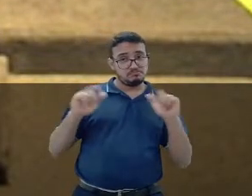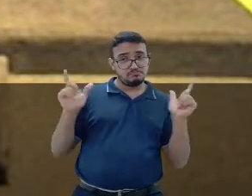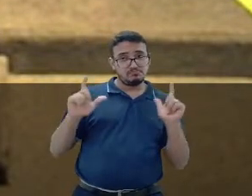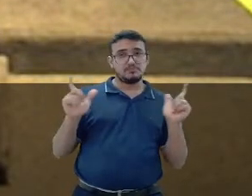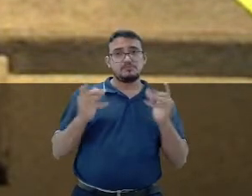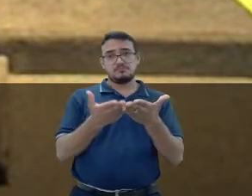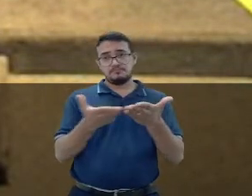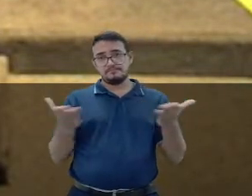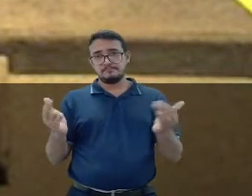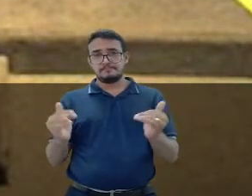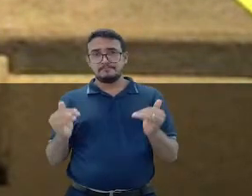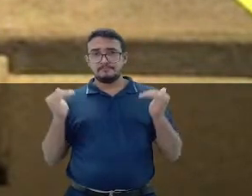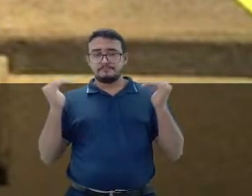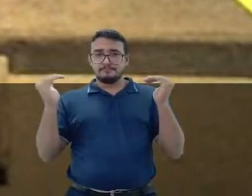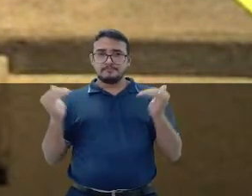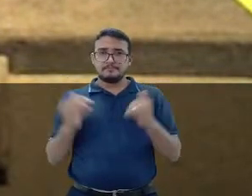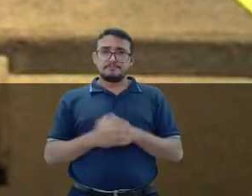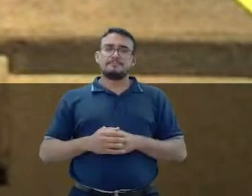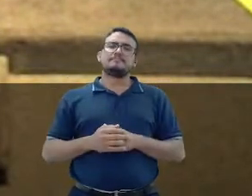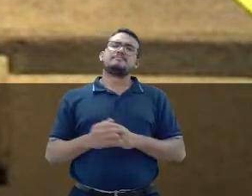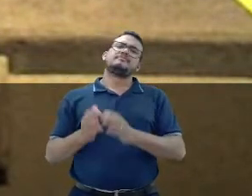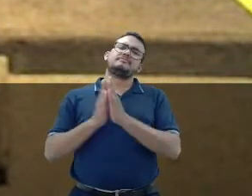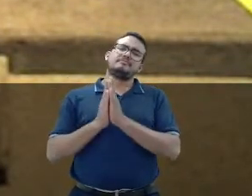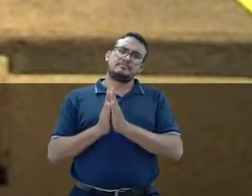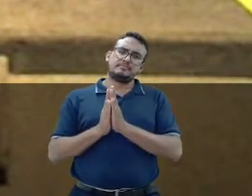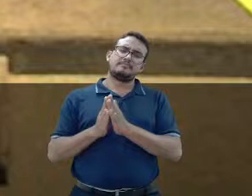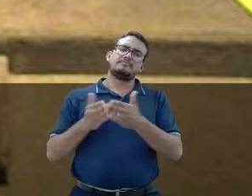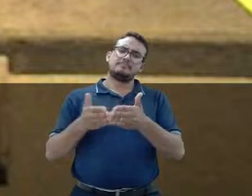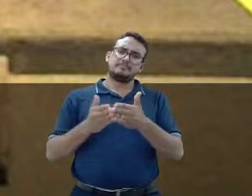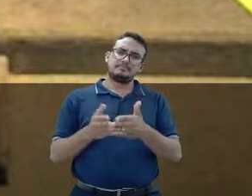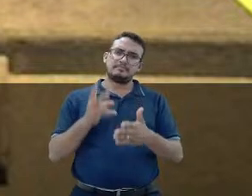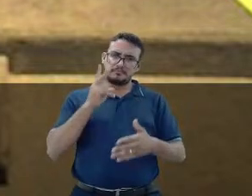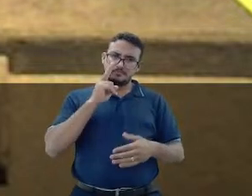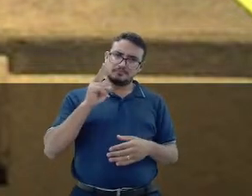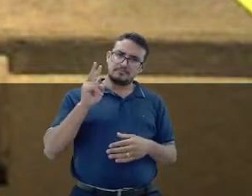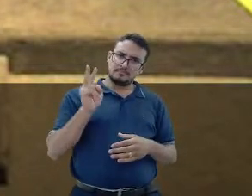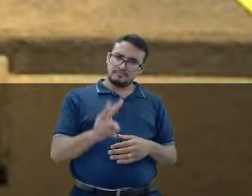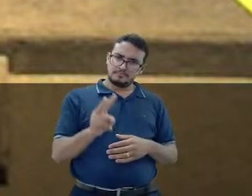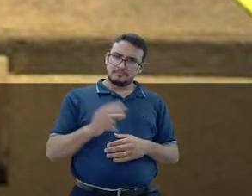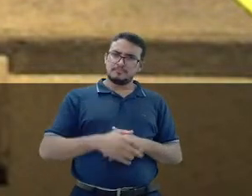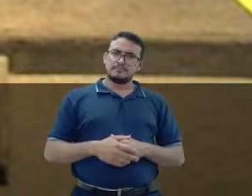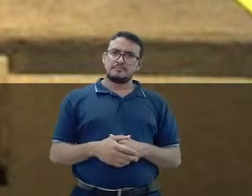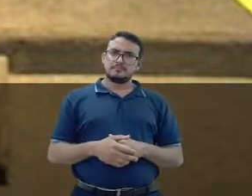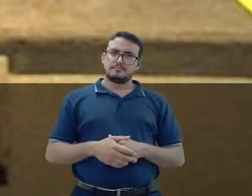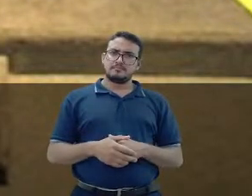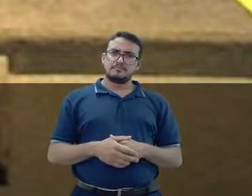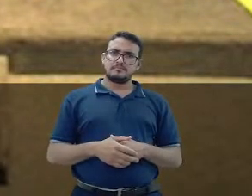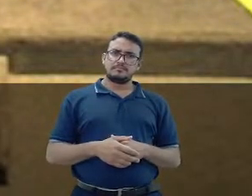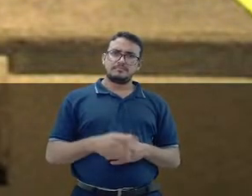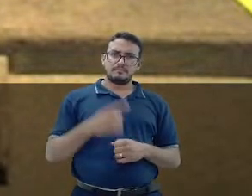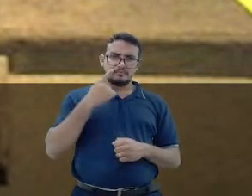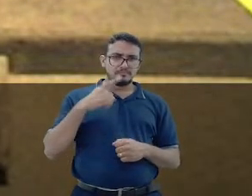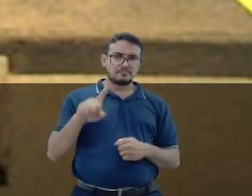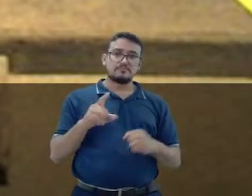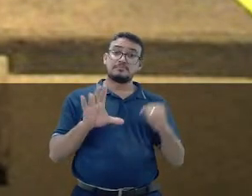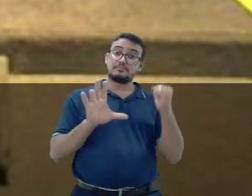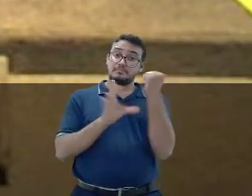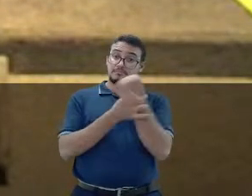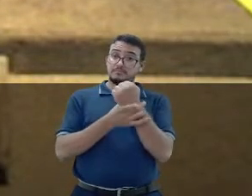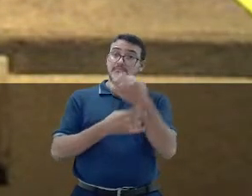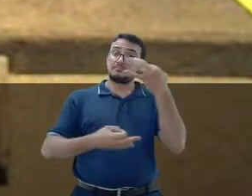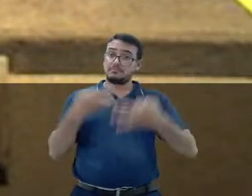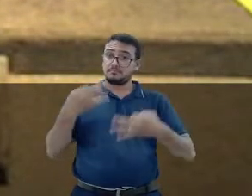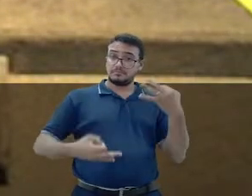se possível, até mesmo peçam vista para observar, até mesmo por uma questão de segurança jurídica, considerando a